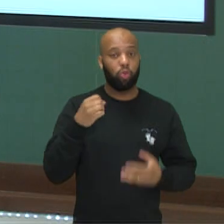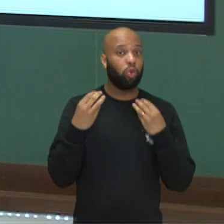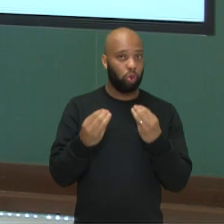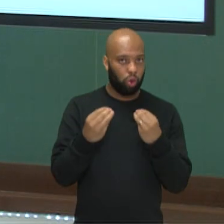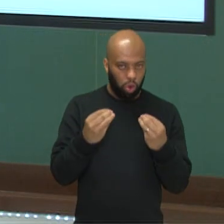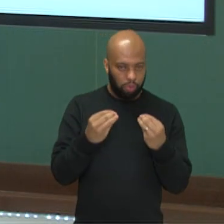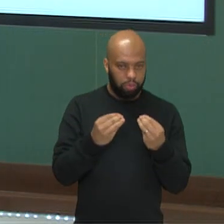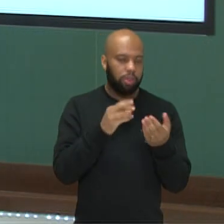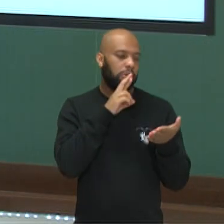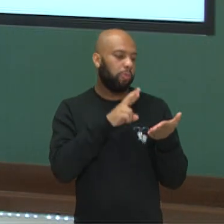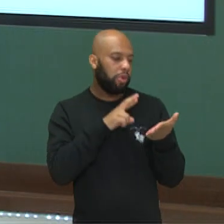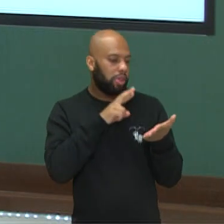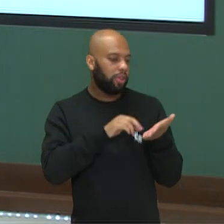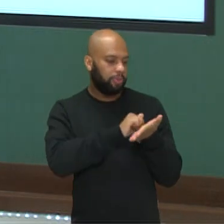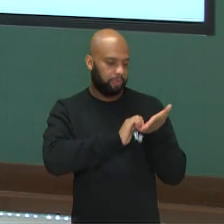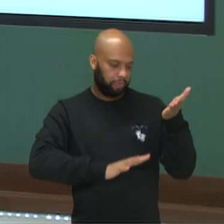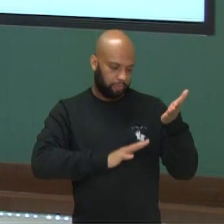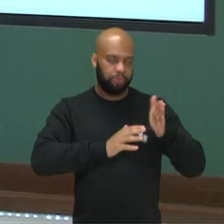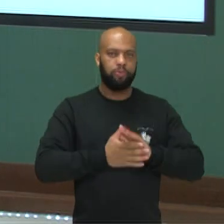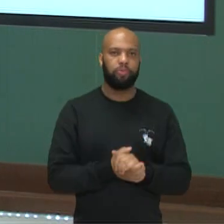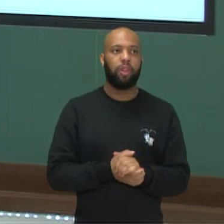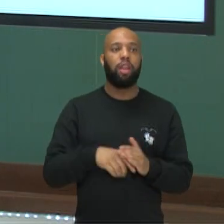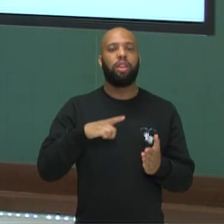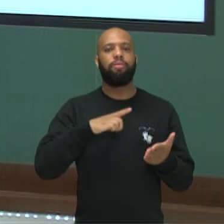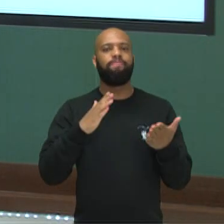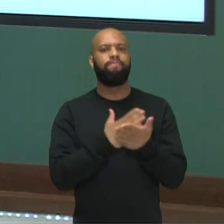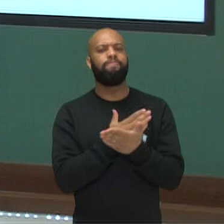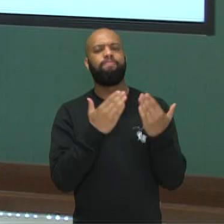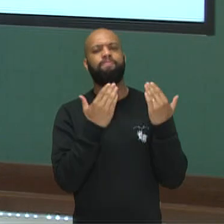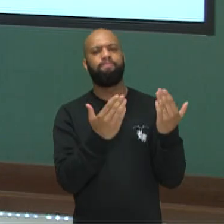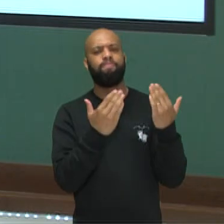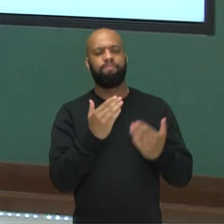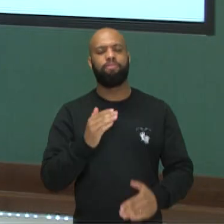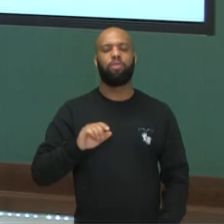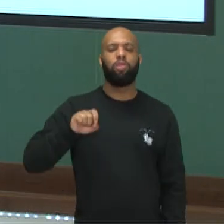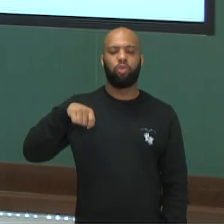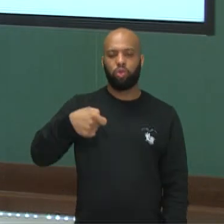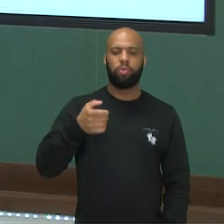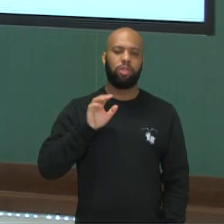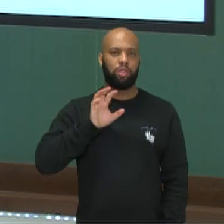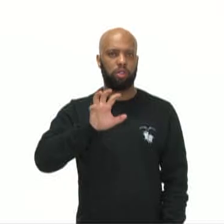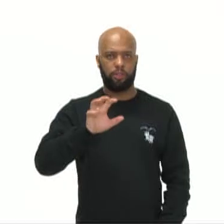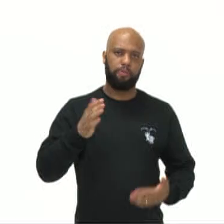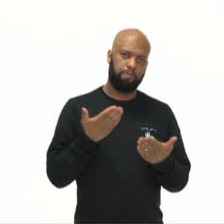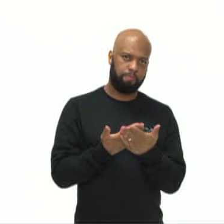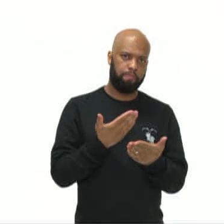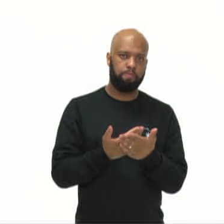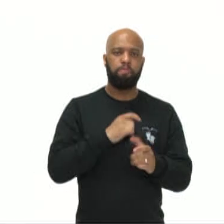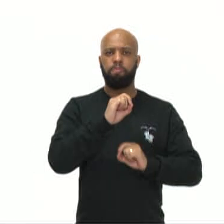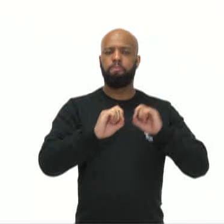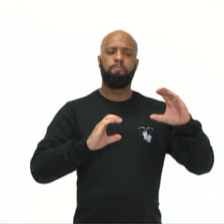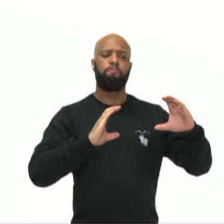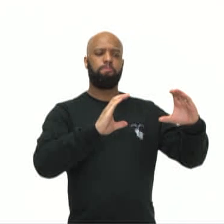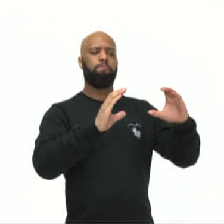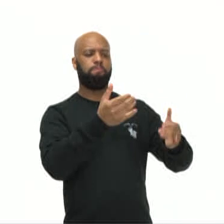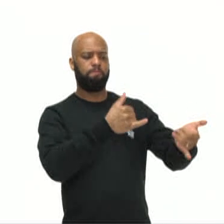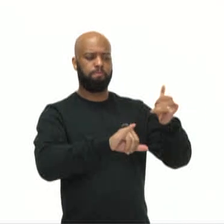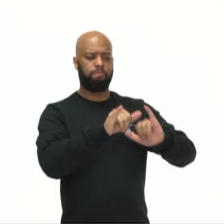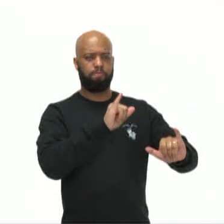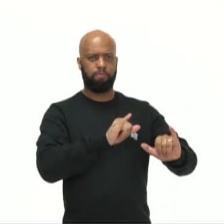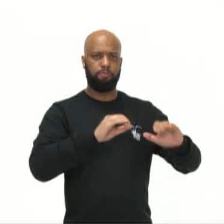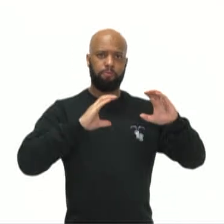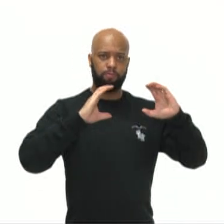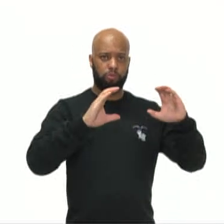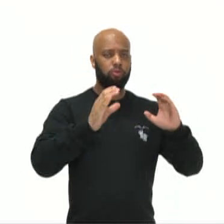resolvendo atividades. Alguns questionamentos sobre esta aula. O que são funções químicas? As